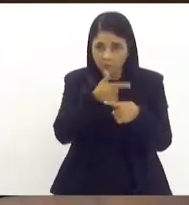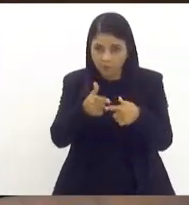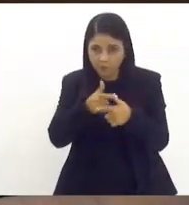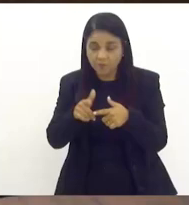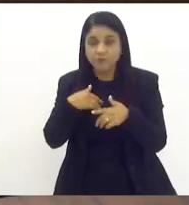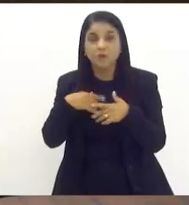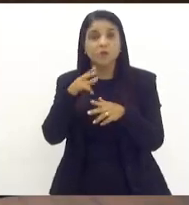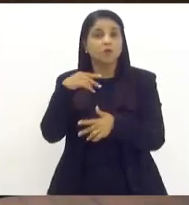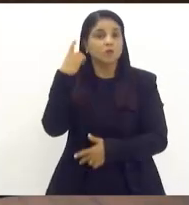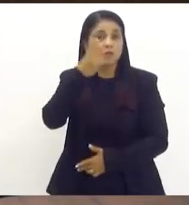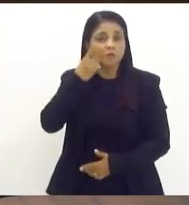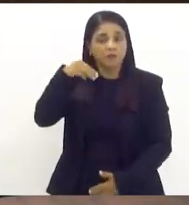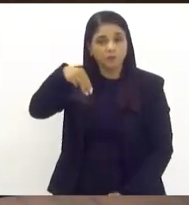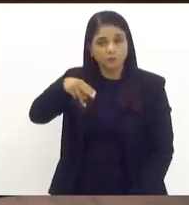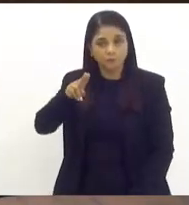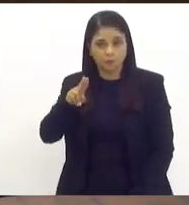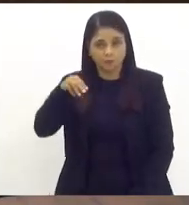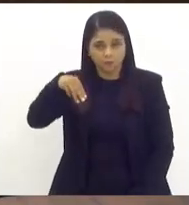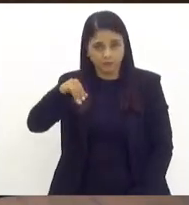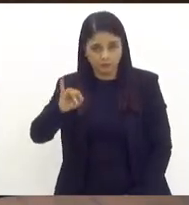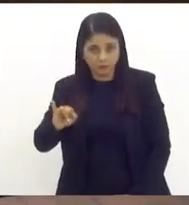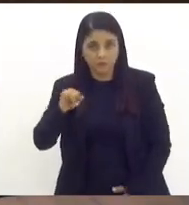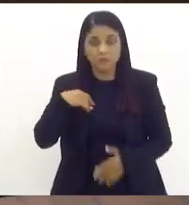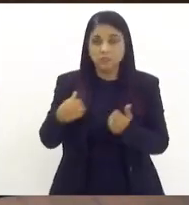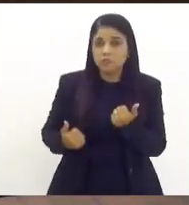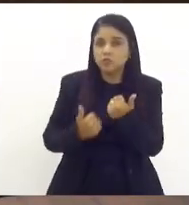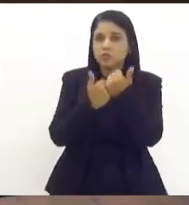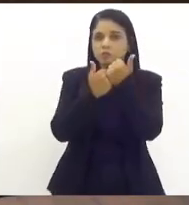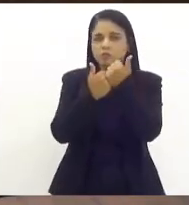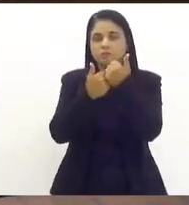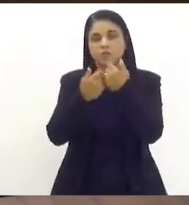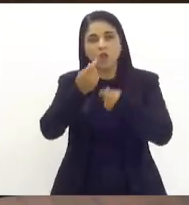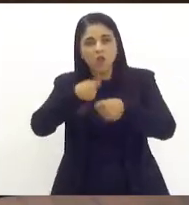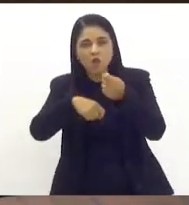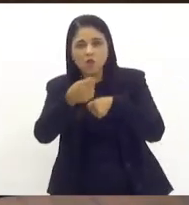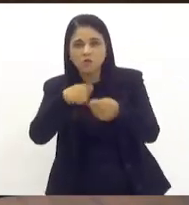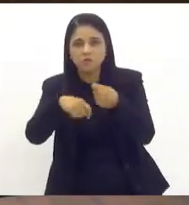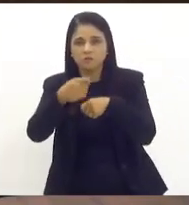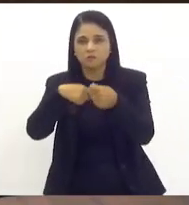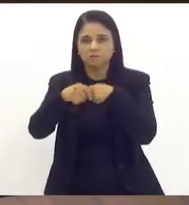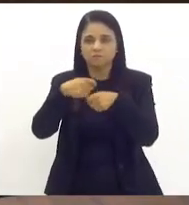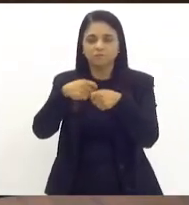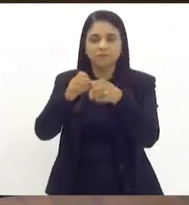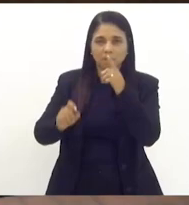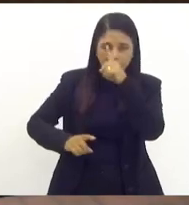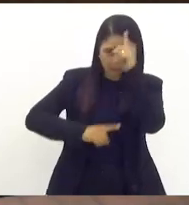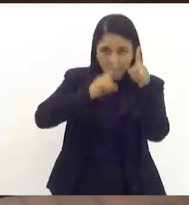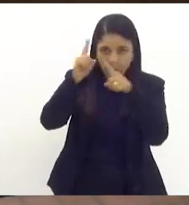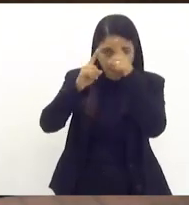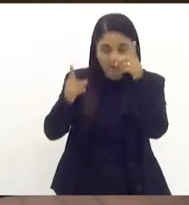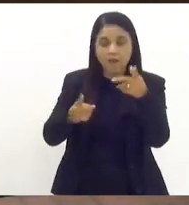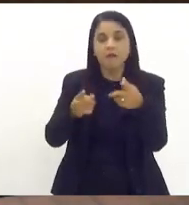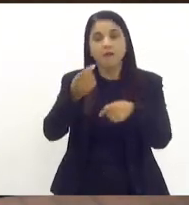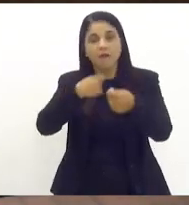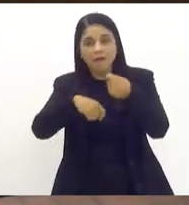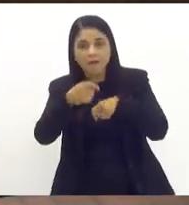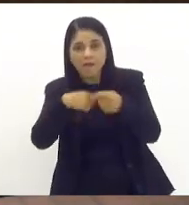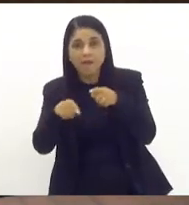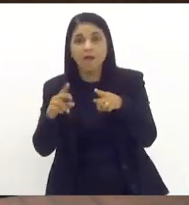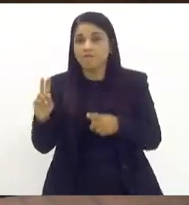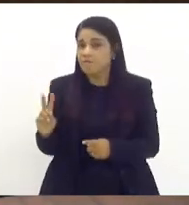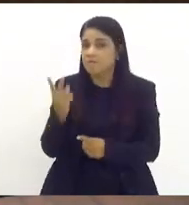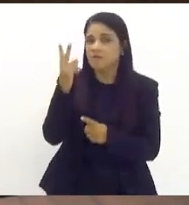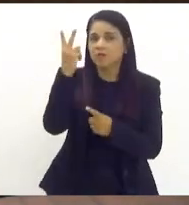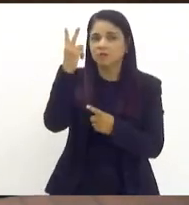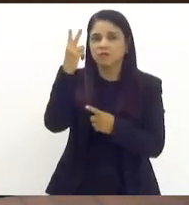é não só dar uma sustentabilidade Econômica a economia criativa mas sobretudo a